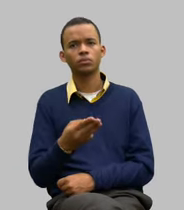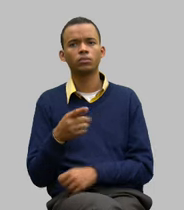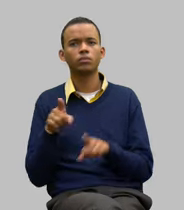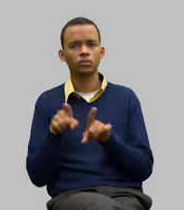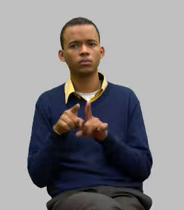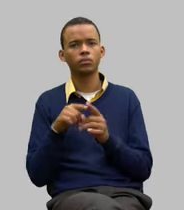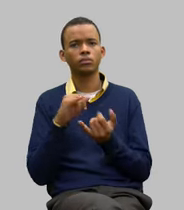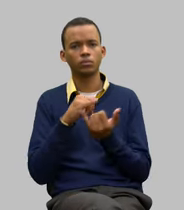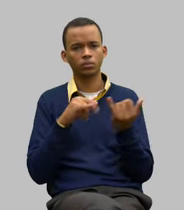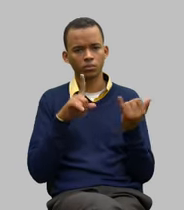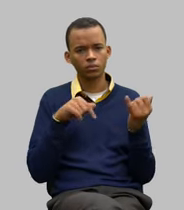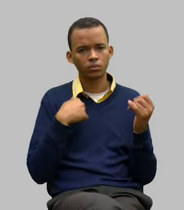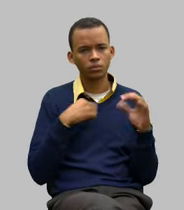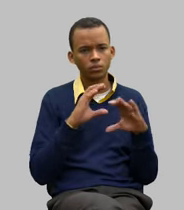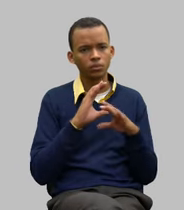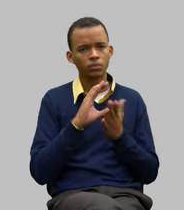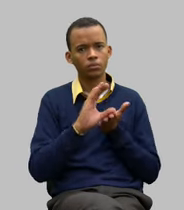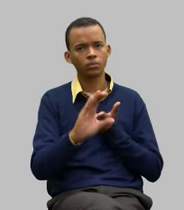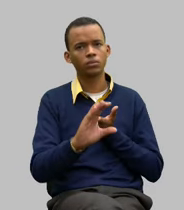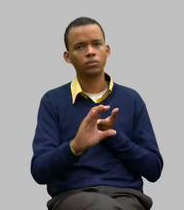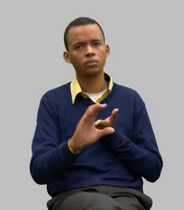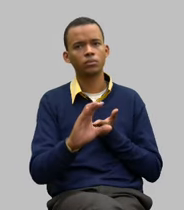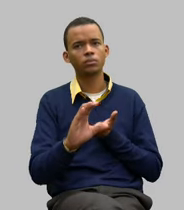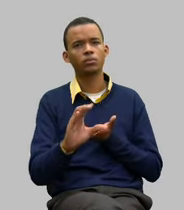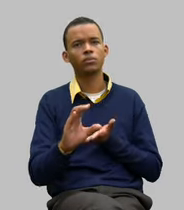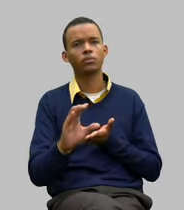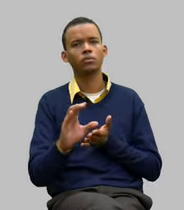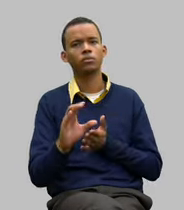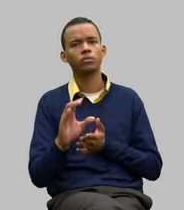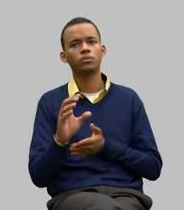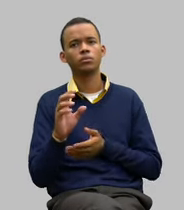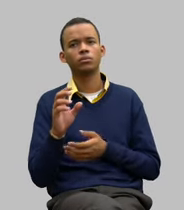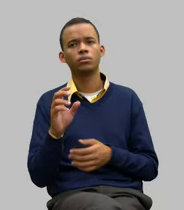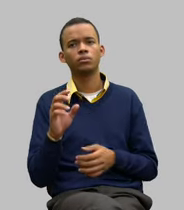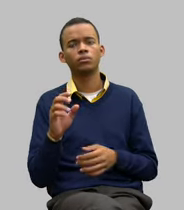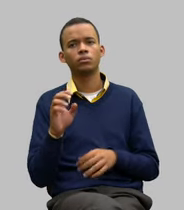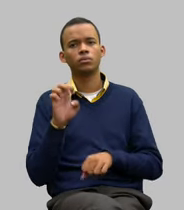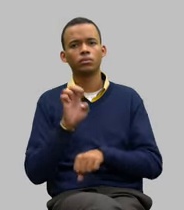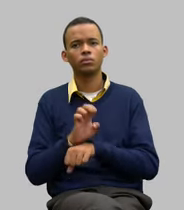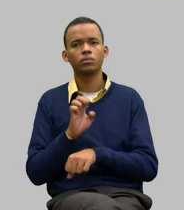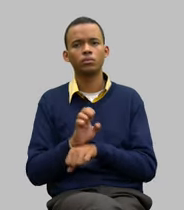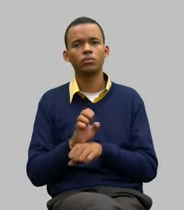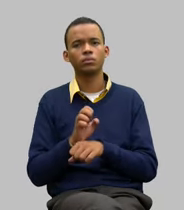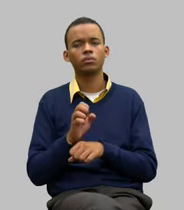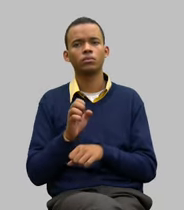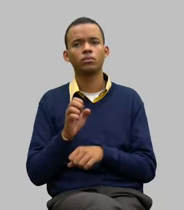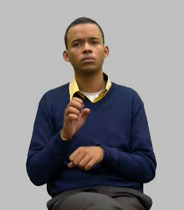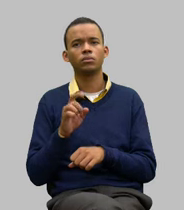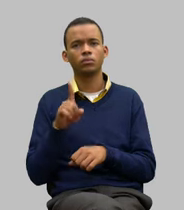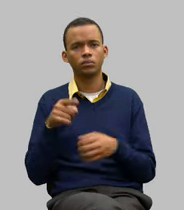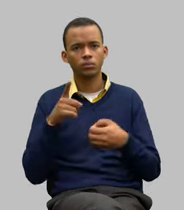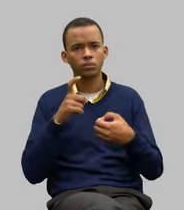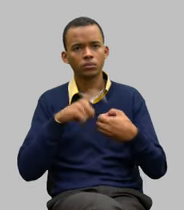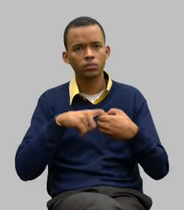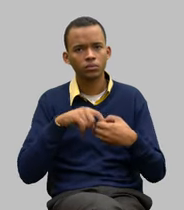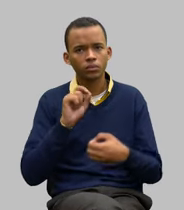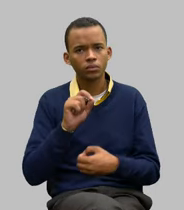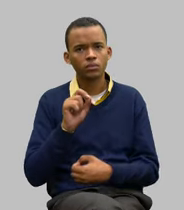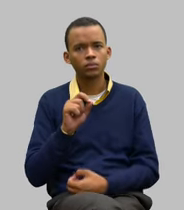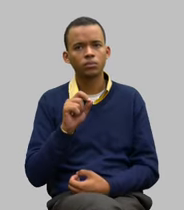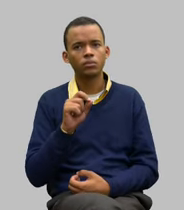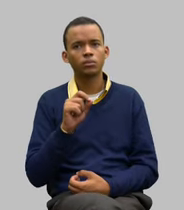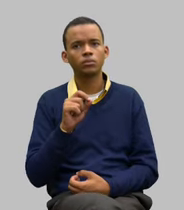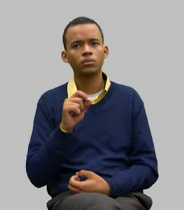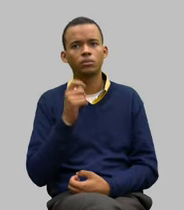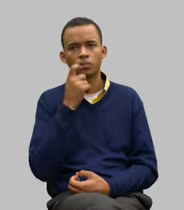mandei né Eh estaduais via CPP sei o quê convênio sim Ok